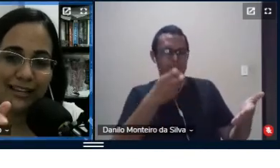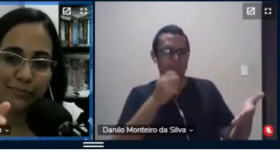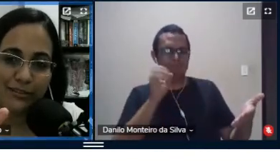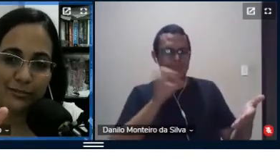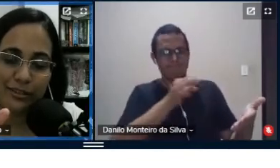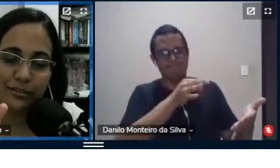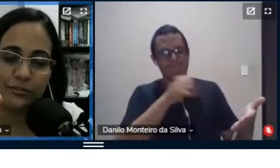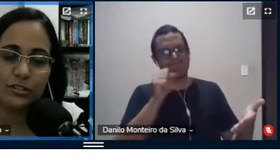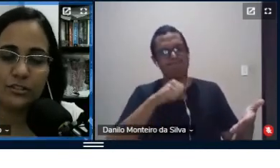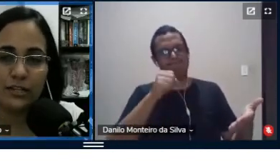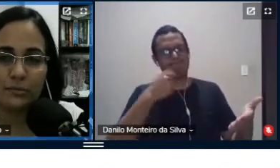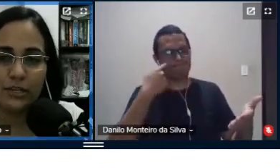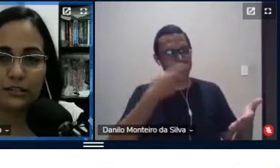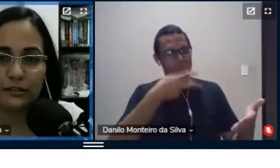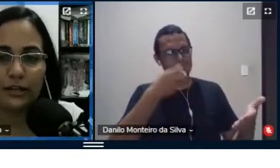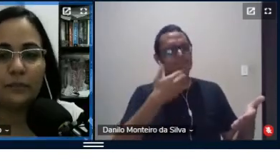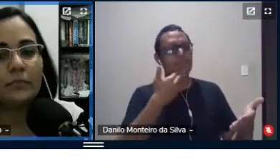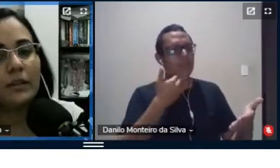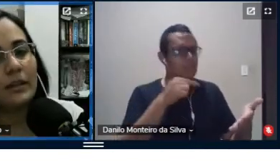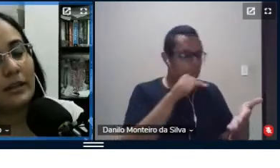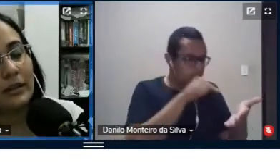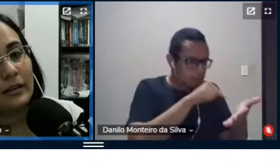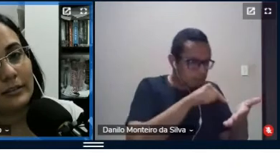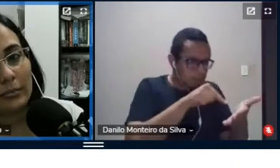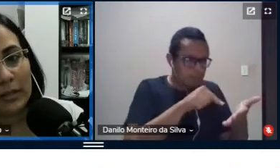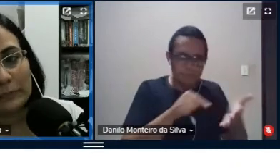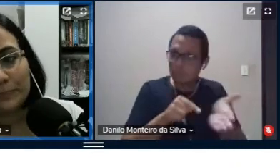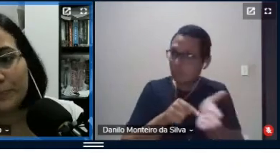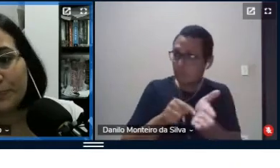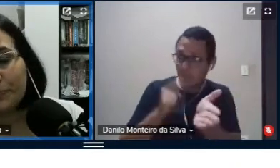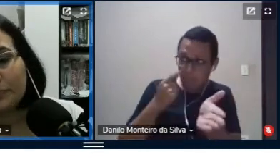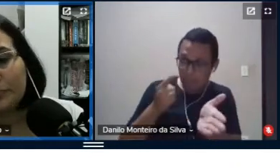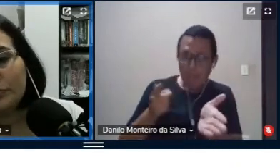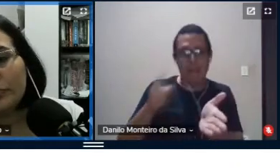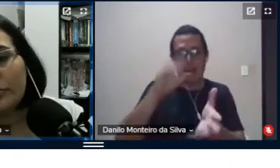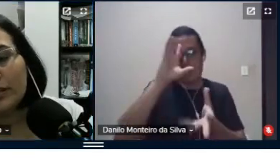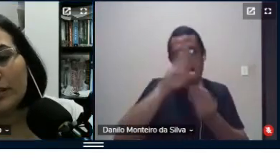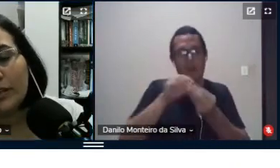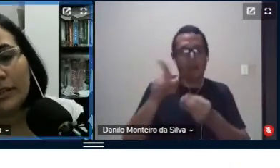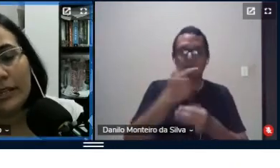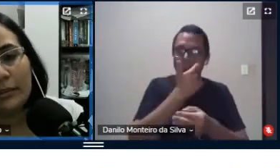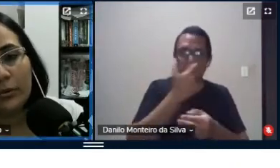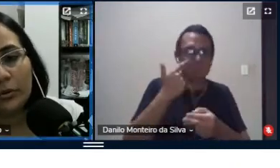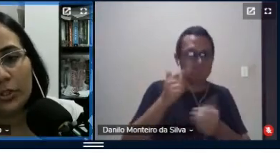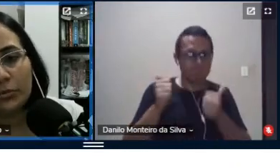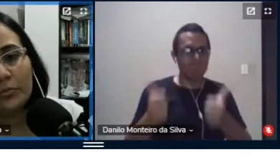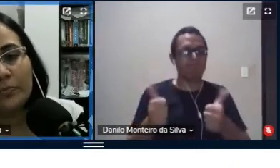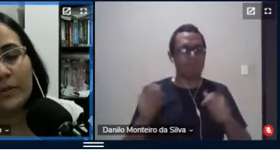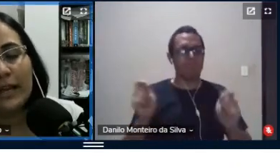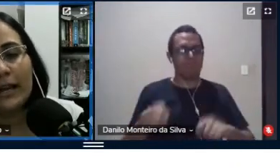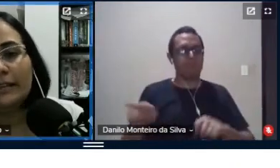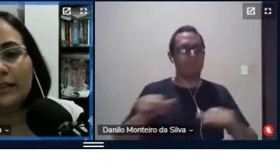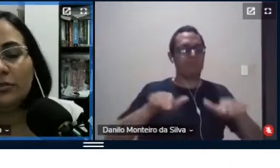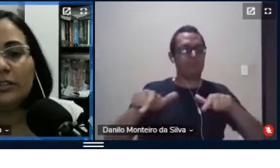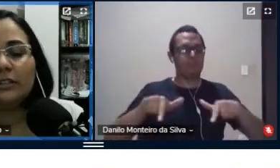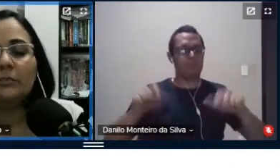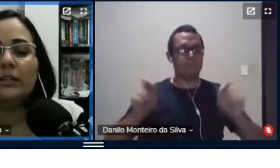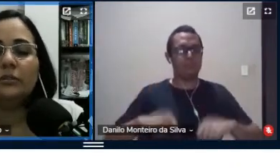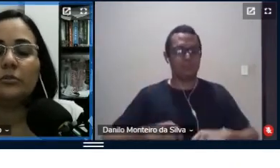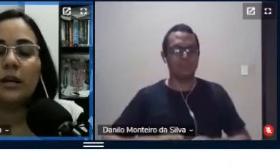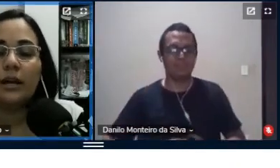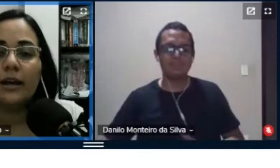defeito daquela peça padrão, a gente sabe que ele tá bem. E por último, além